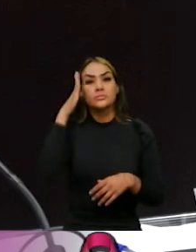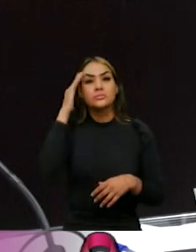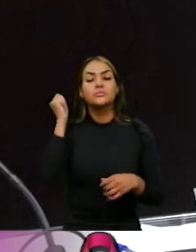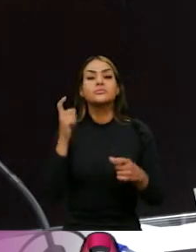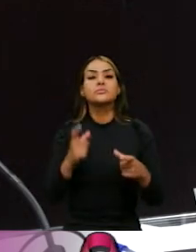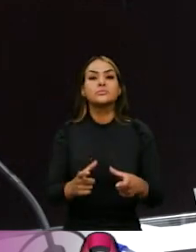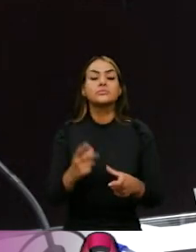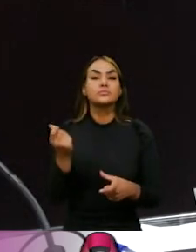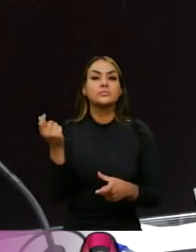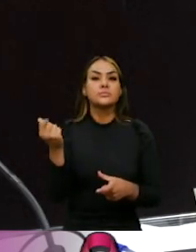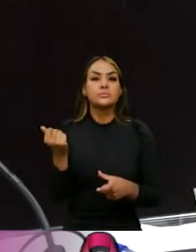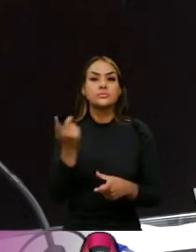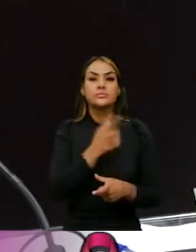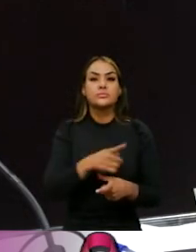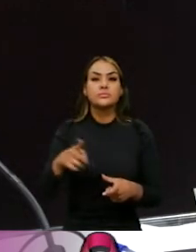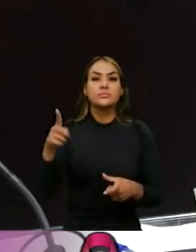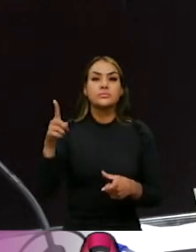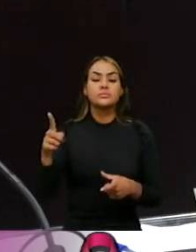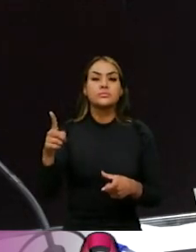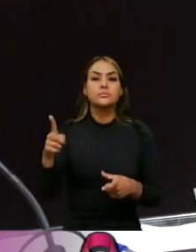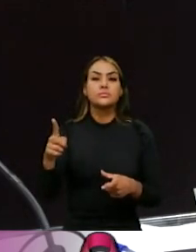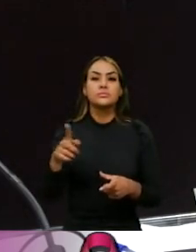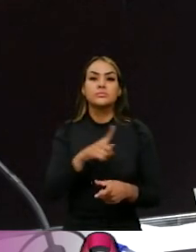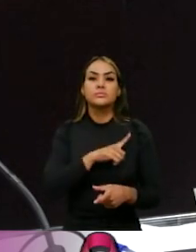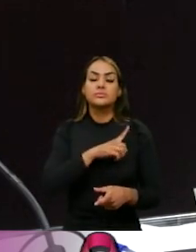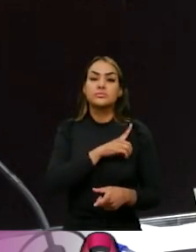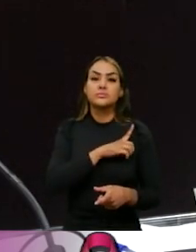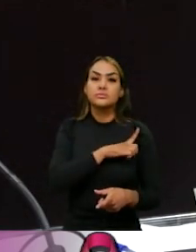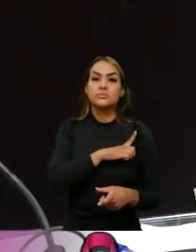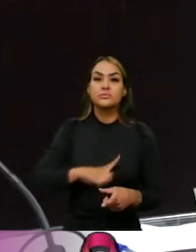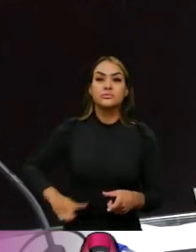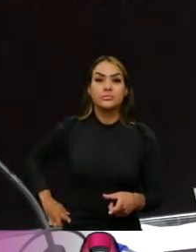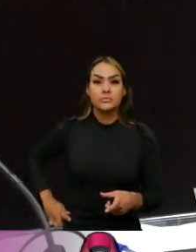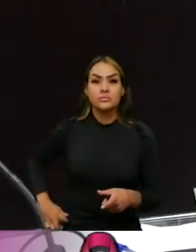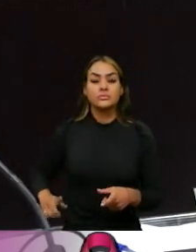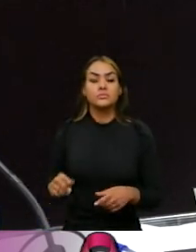Tarcísio. Ele foi lá semana retrasada e falou